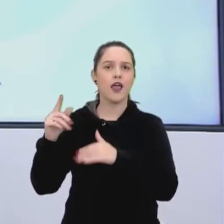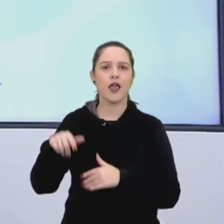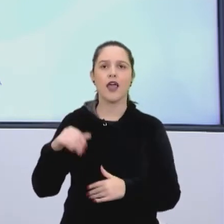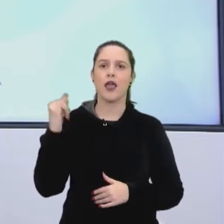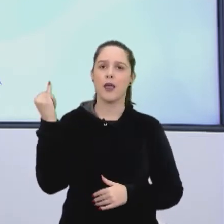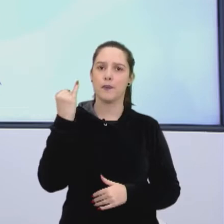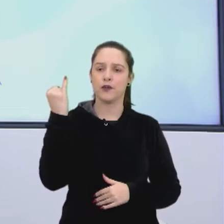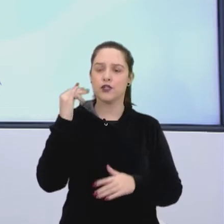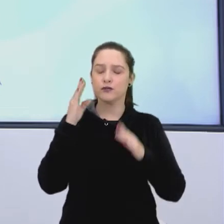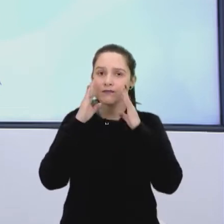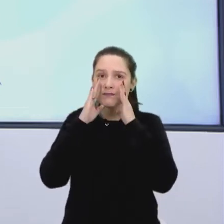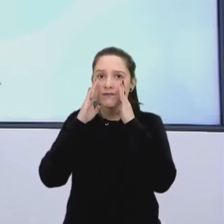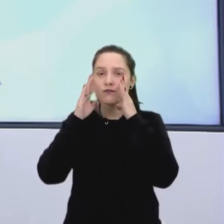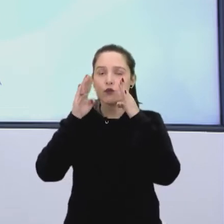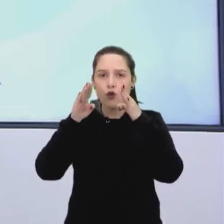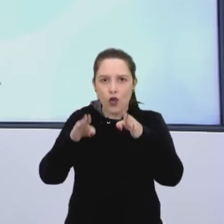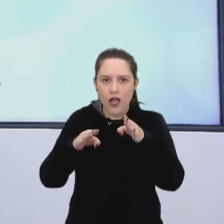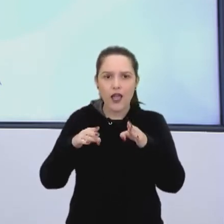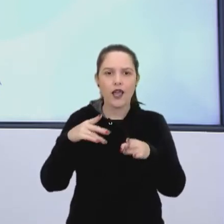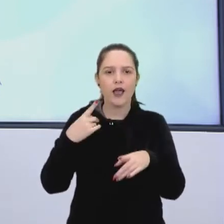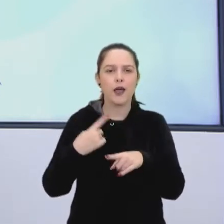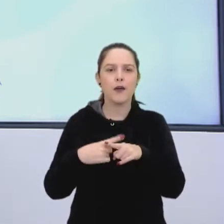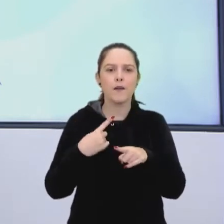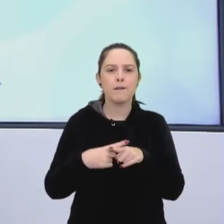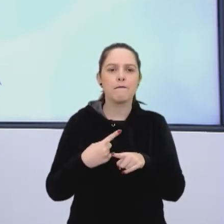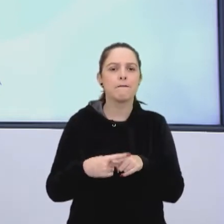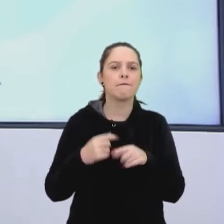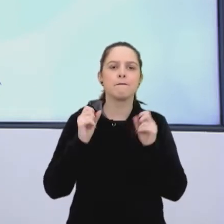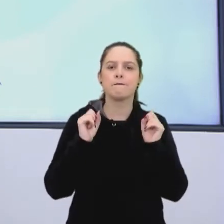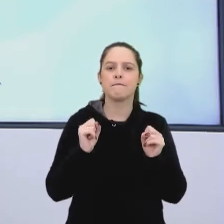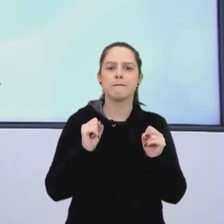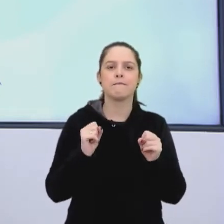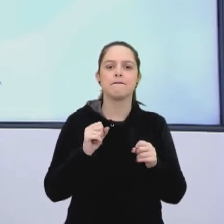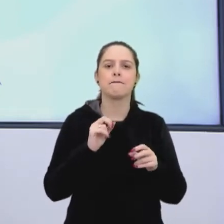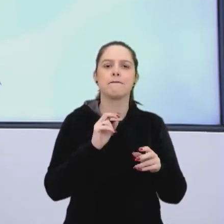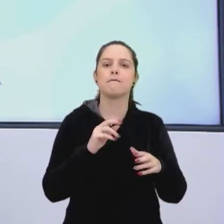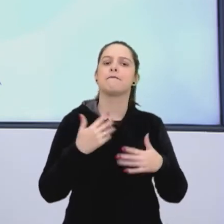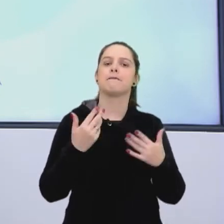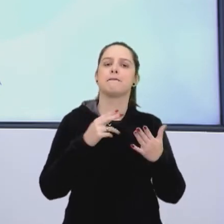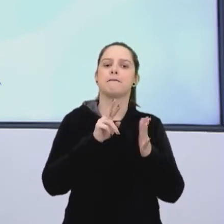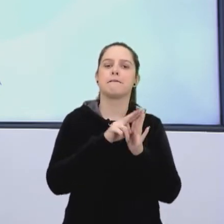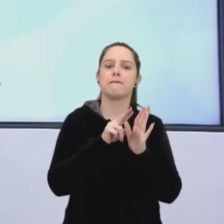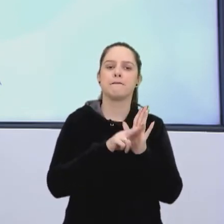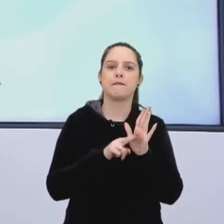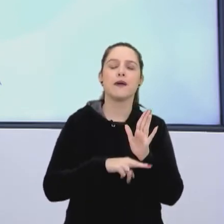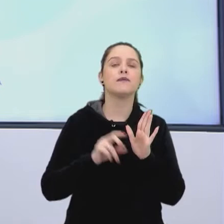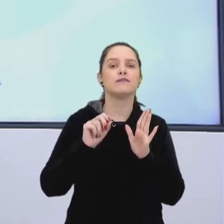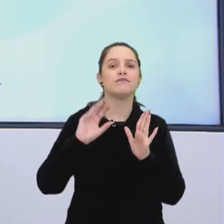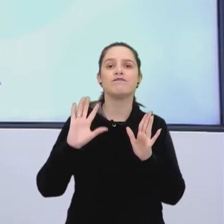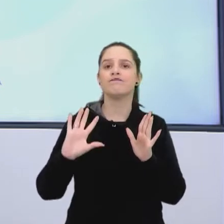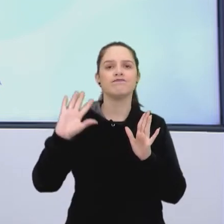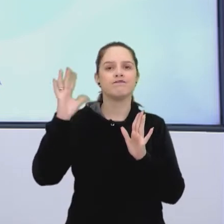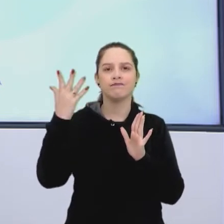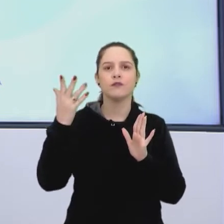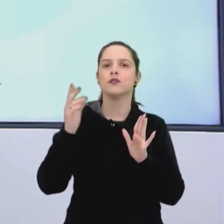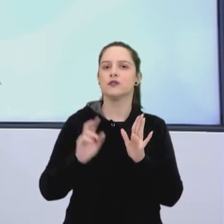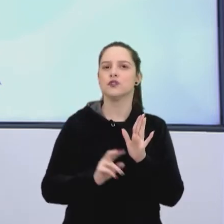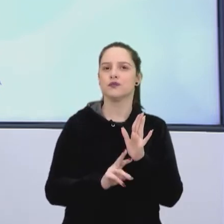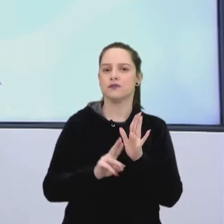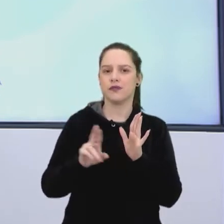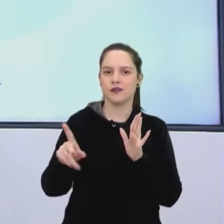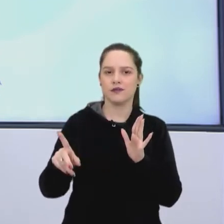nesse assunto, porque, né, foi feito até um relatório, né, explicitando essa situação, né, a